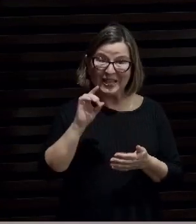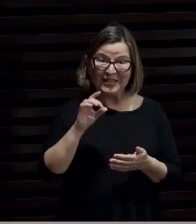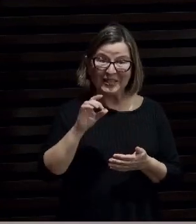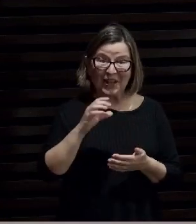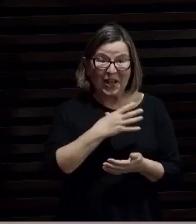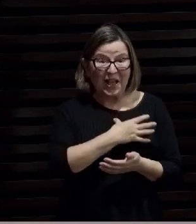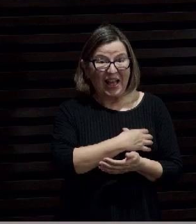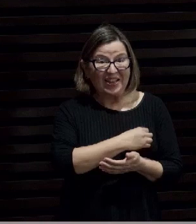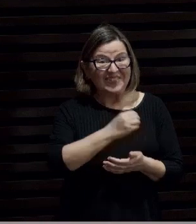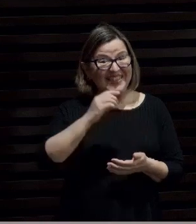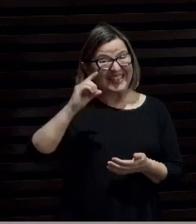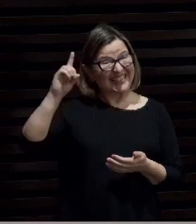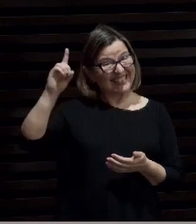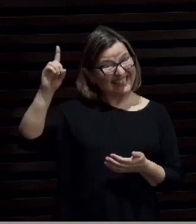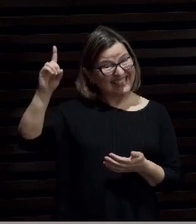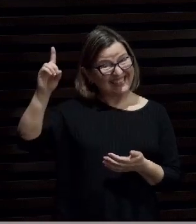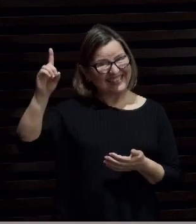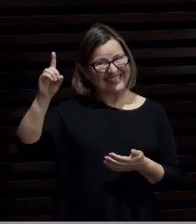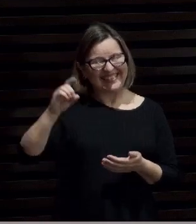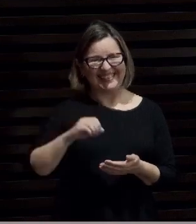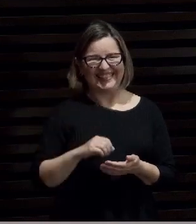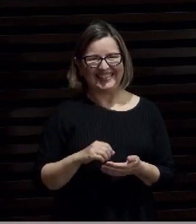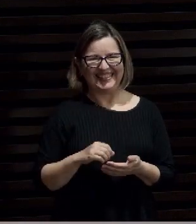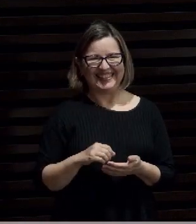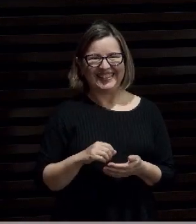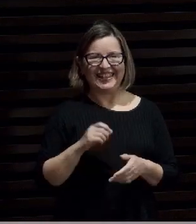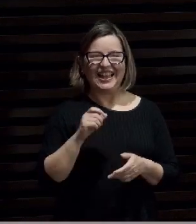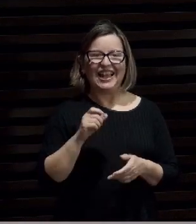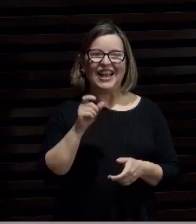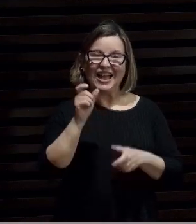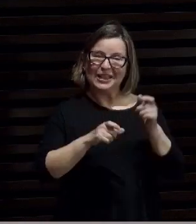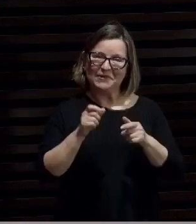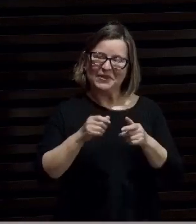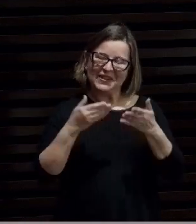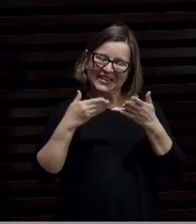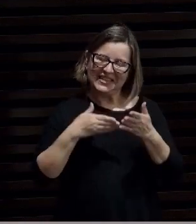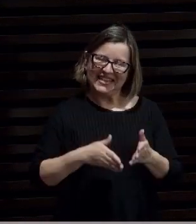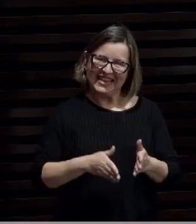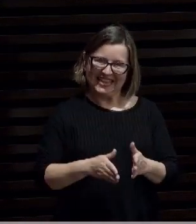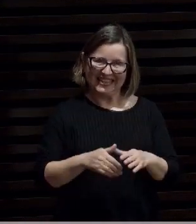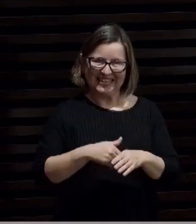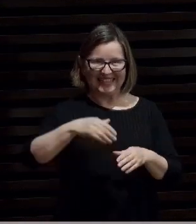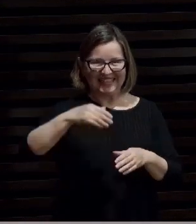filhos. Os que nasceram de Deus.